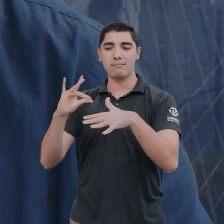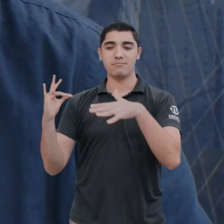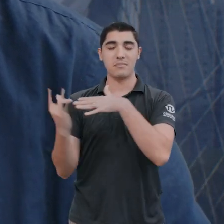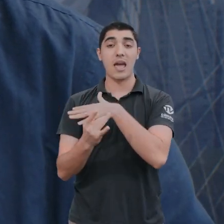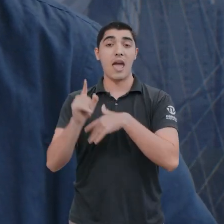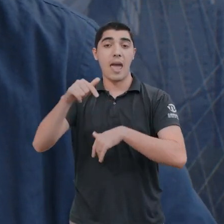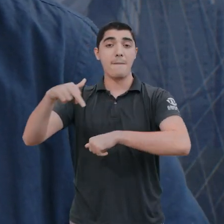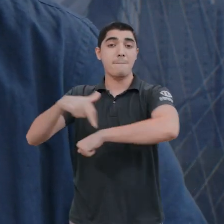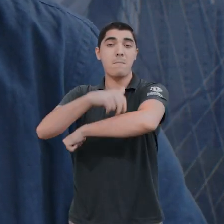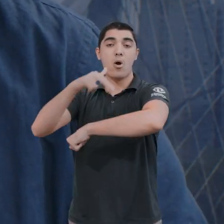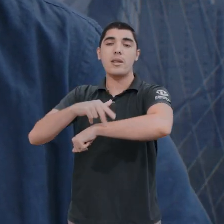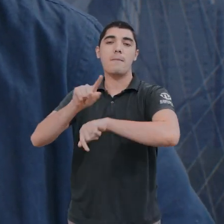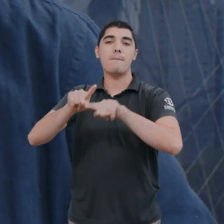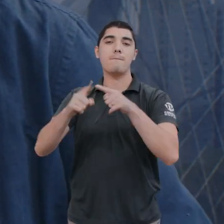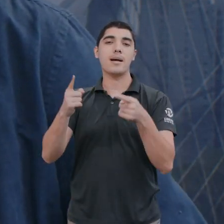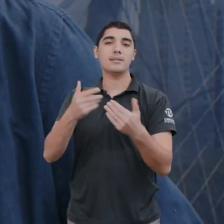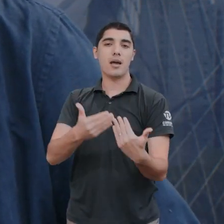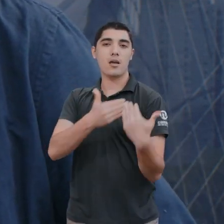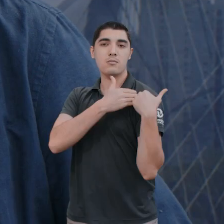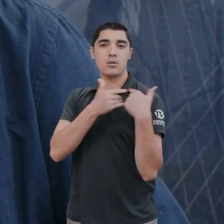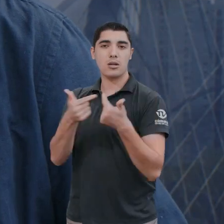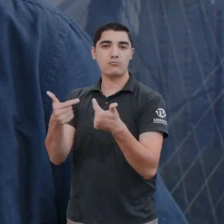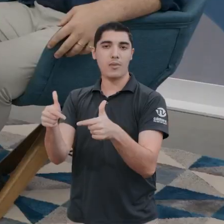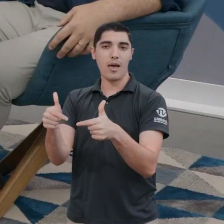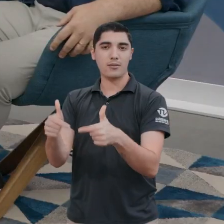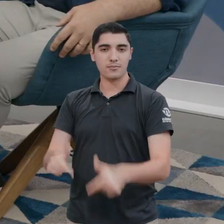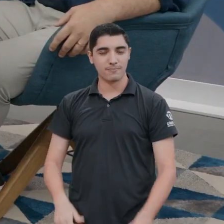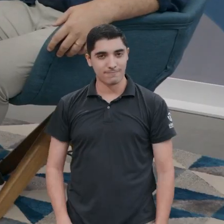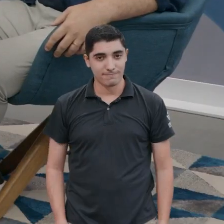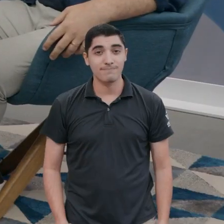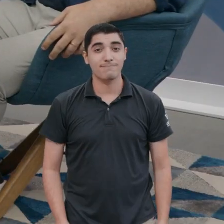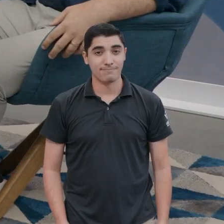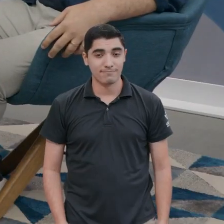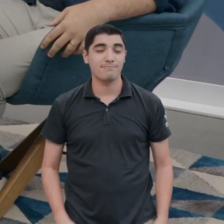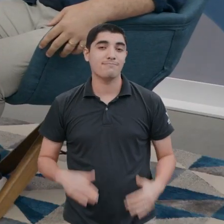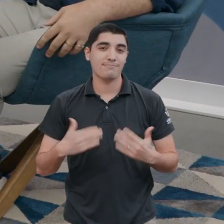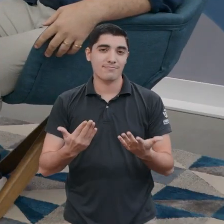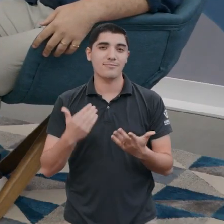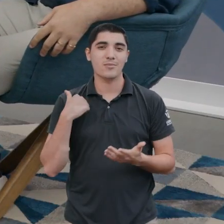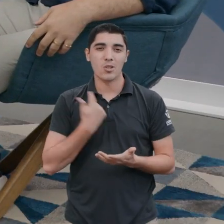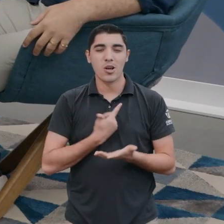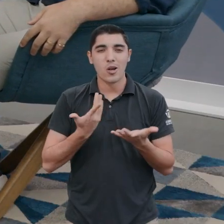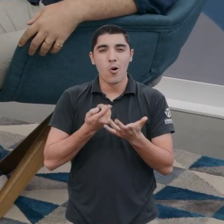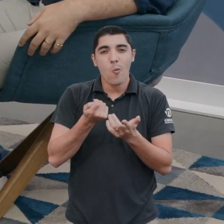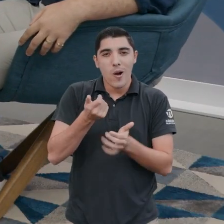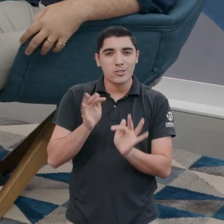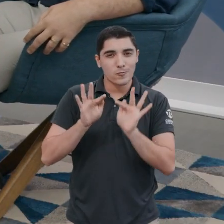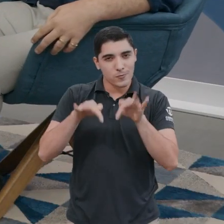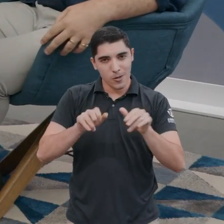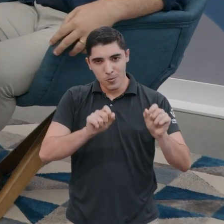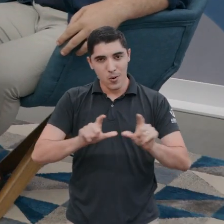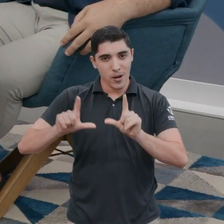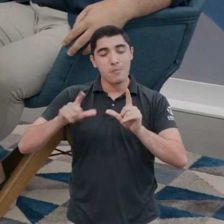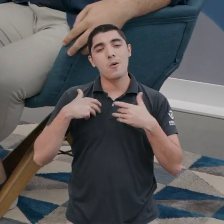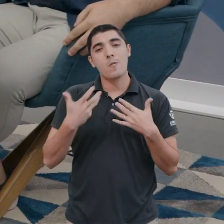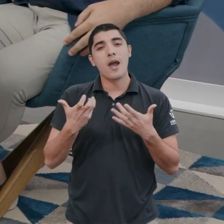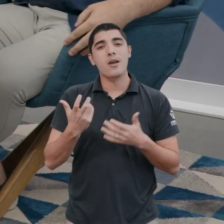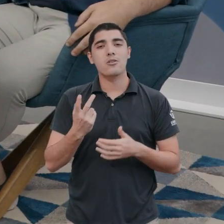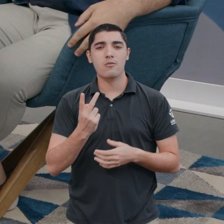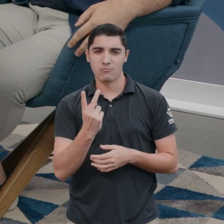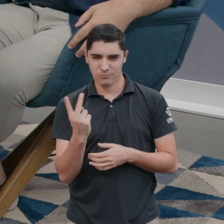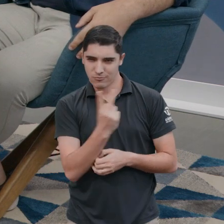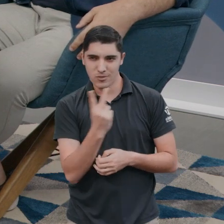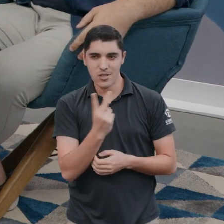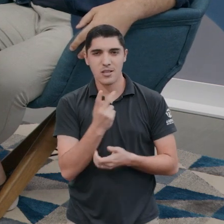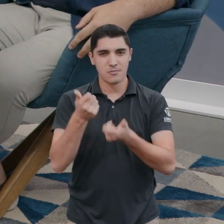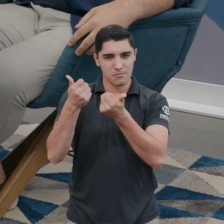Que é uma moda irresponsável. Uhum. A gente está chegando no finalzinho. Eu queria que vocês falassem, quando